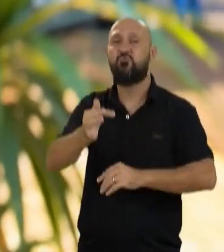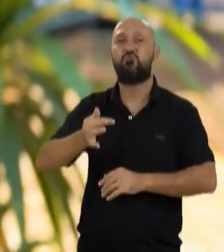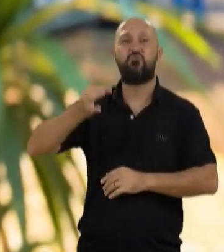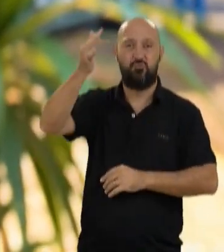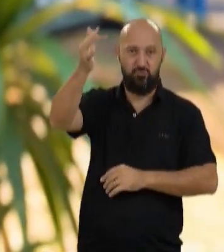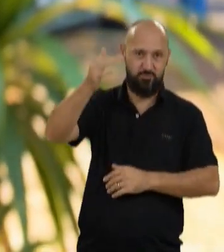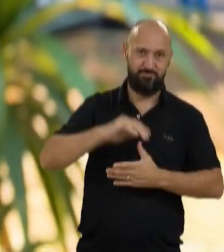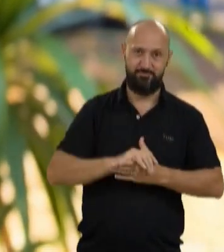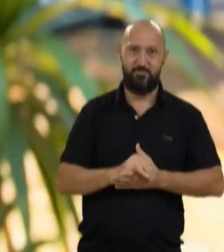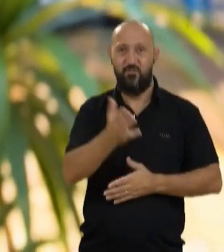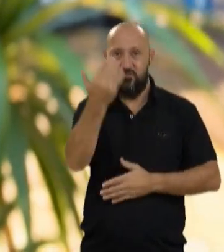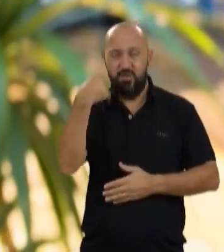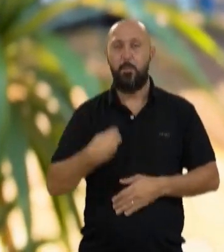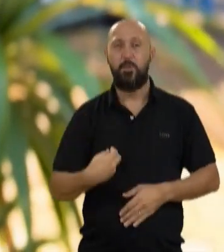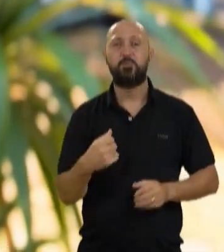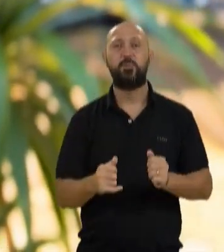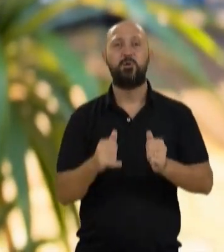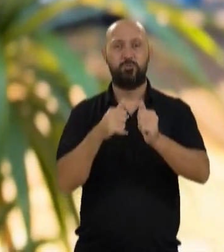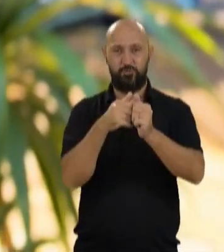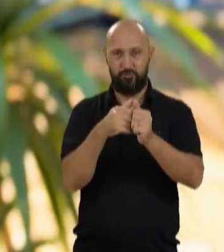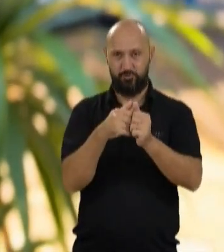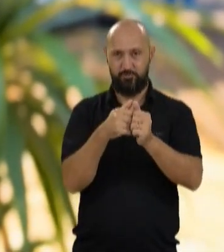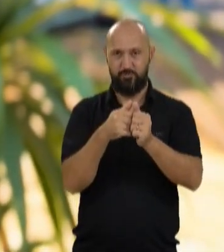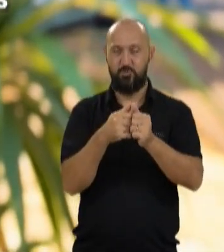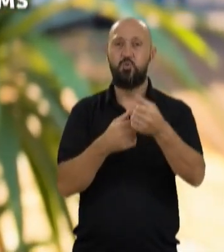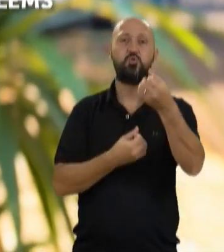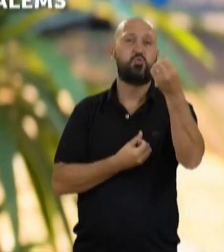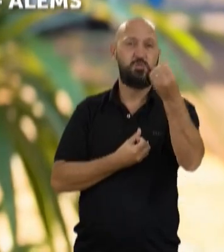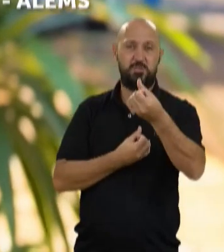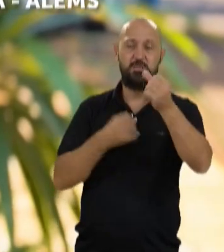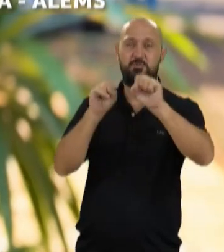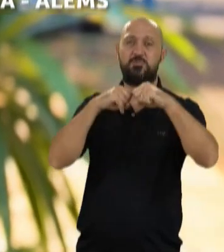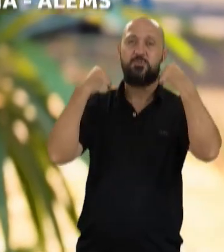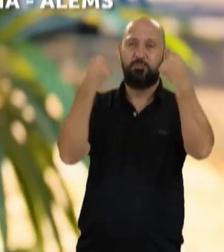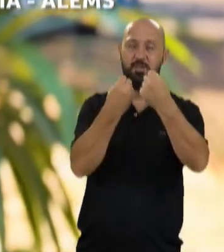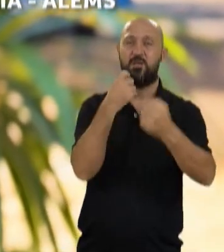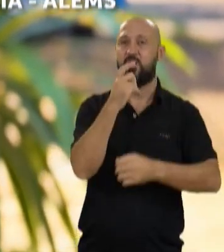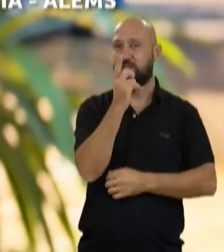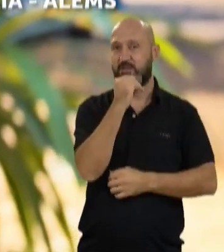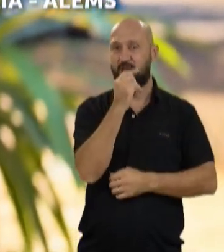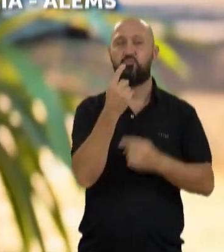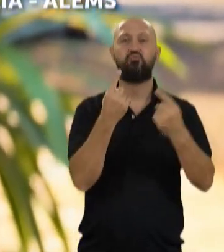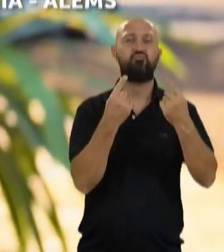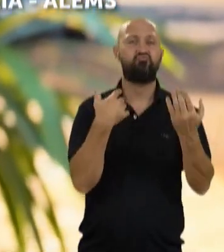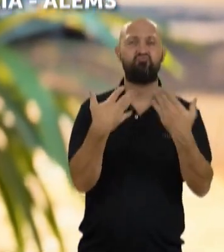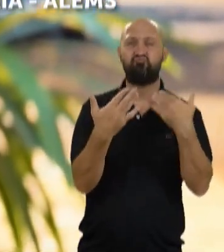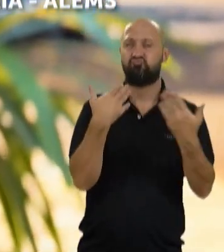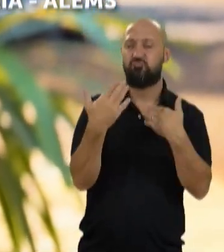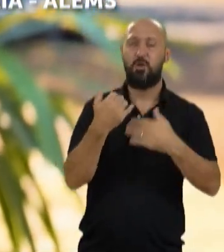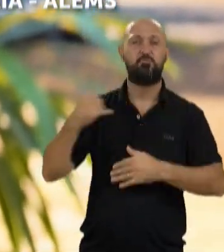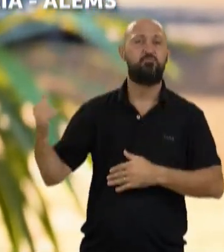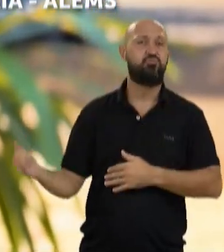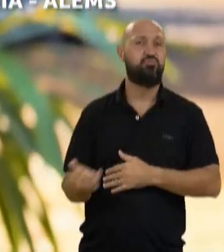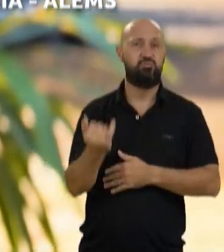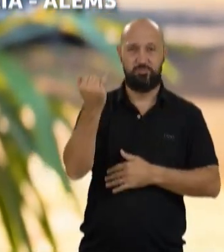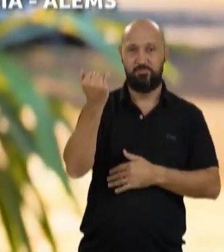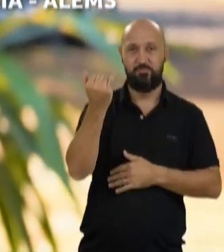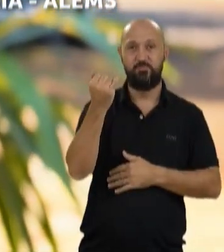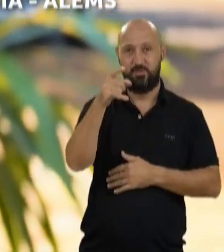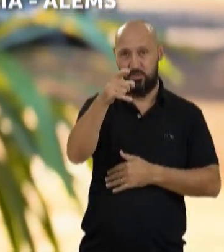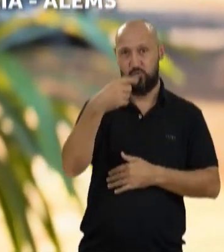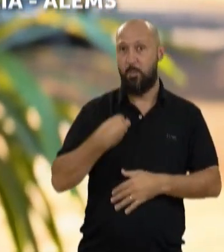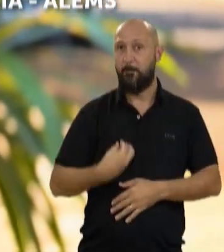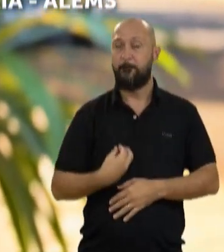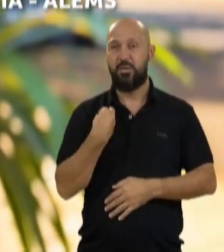das futuras gerações. Venha participar conosco do 6º Seminário da Água, um debate